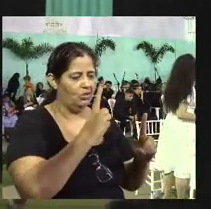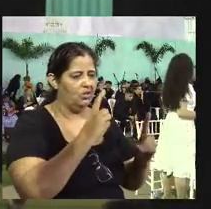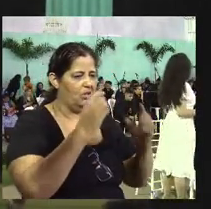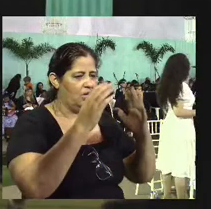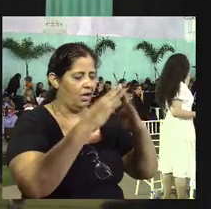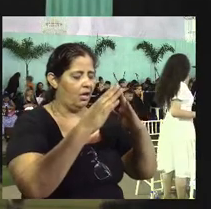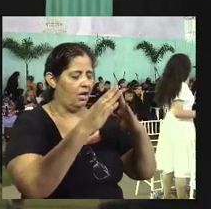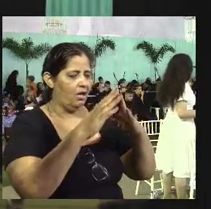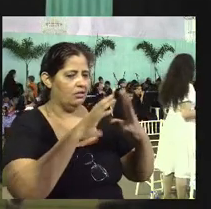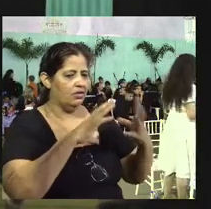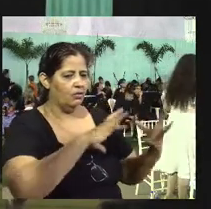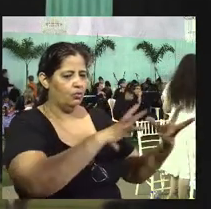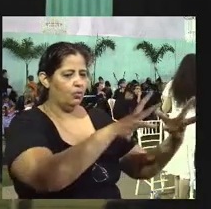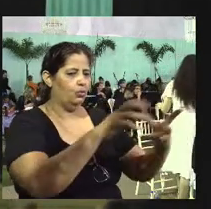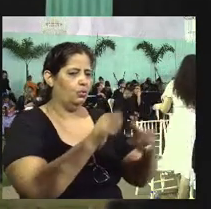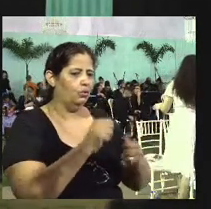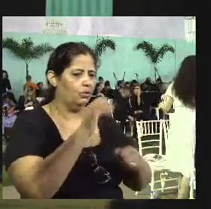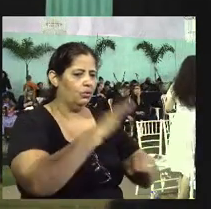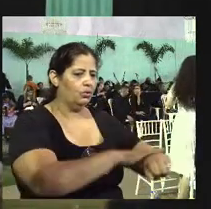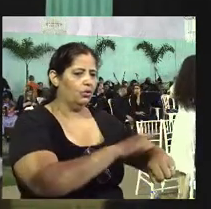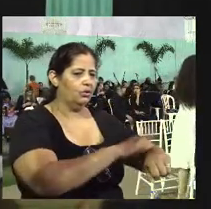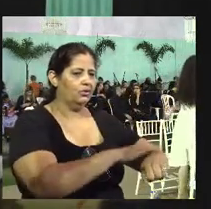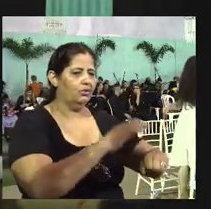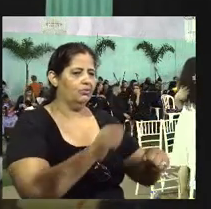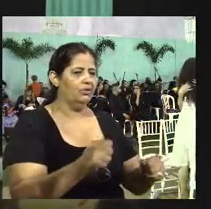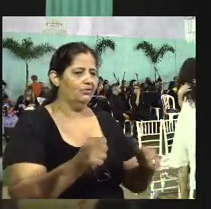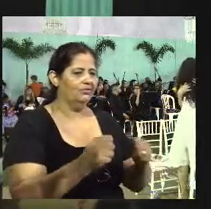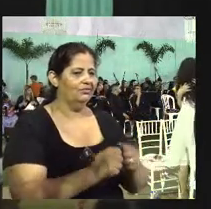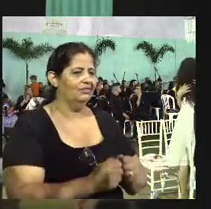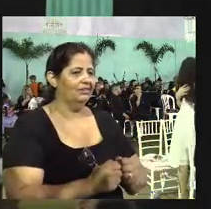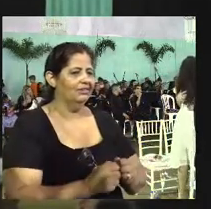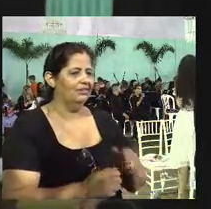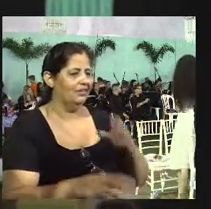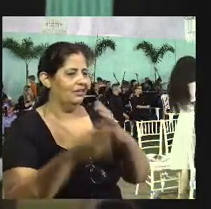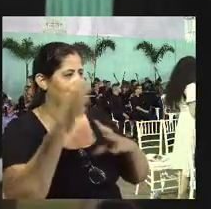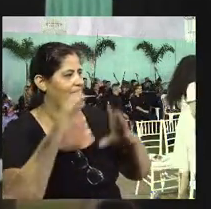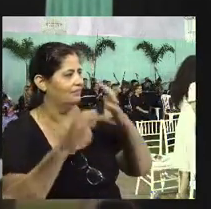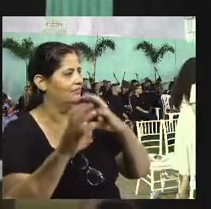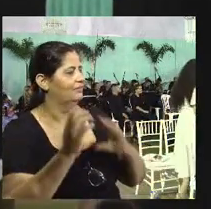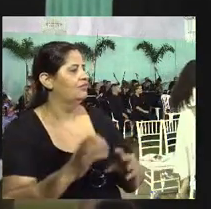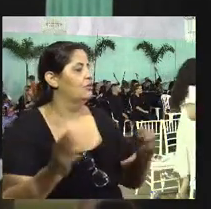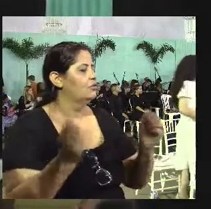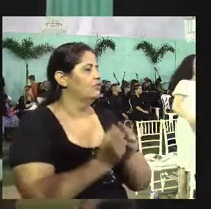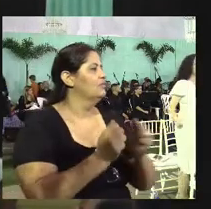no nome toca no seu irmão toca nele ele canta com Armando Filho em nome de Jesus